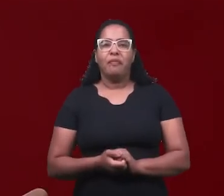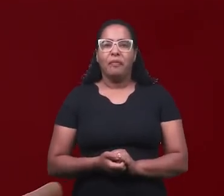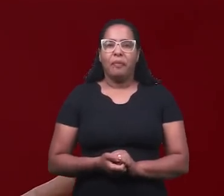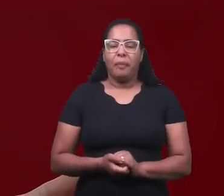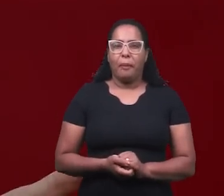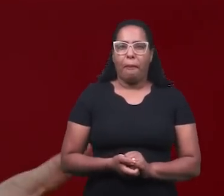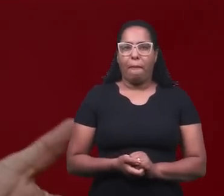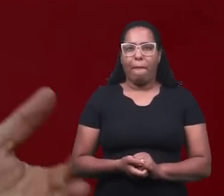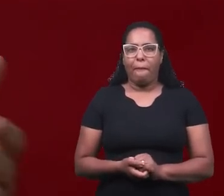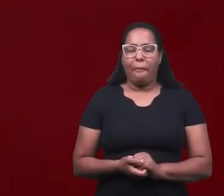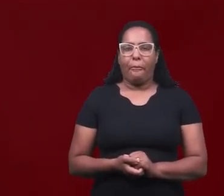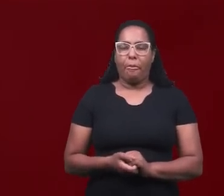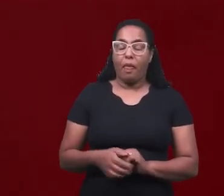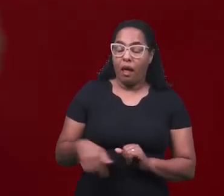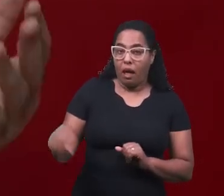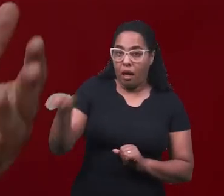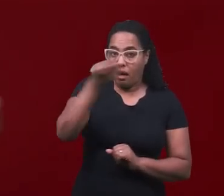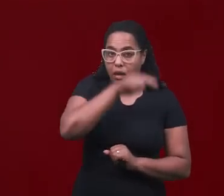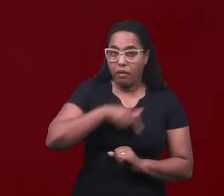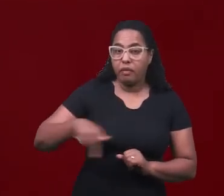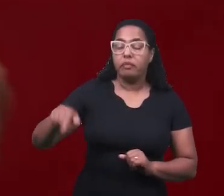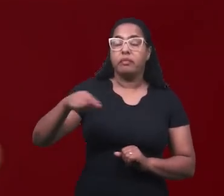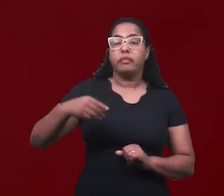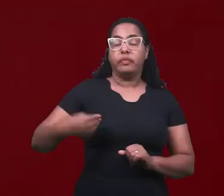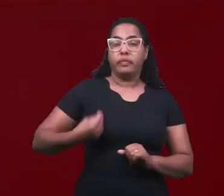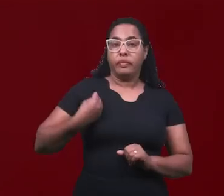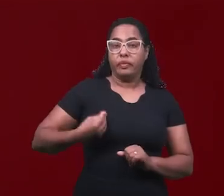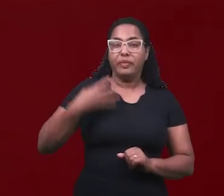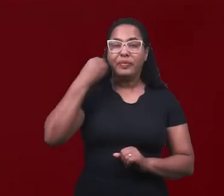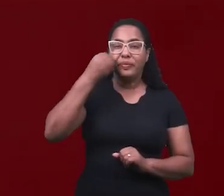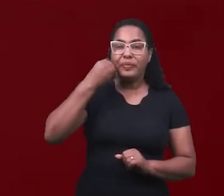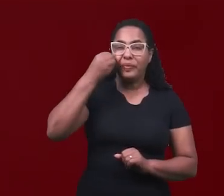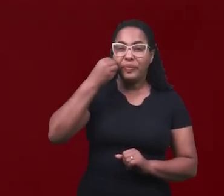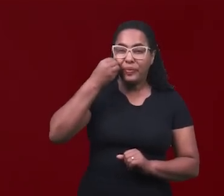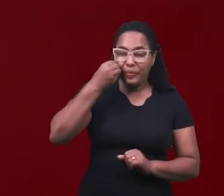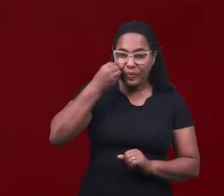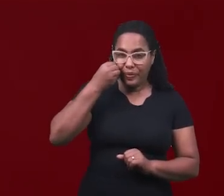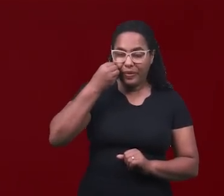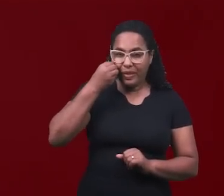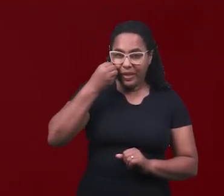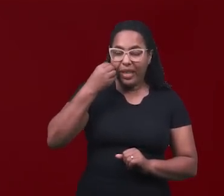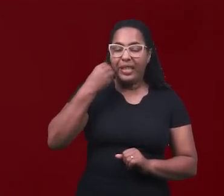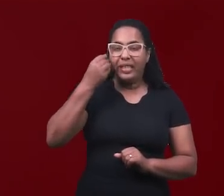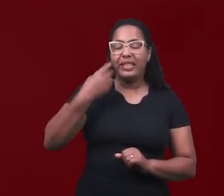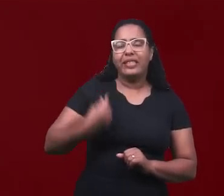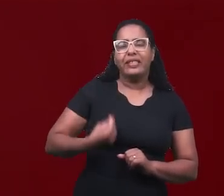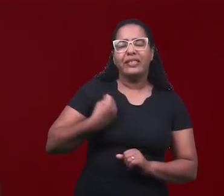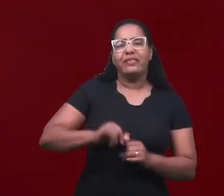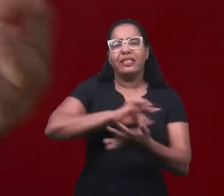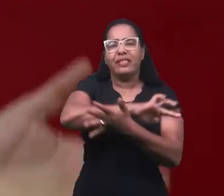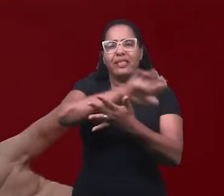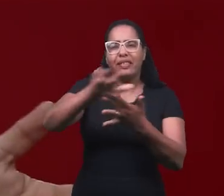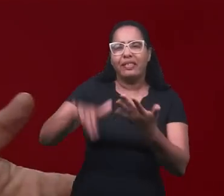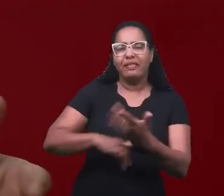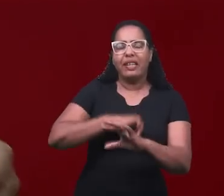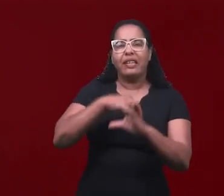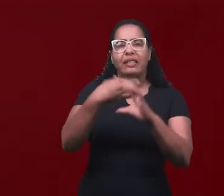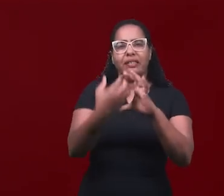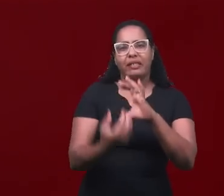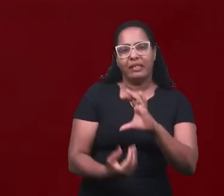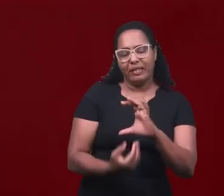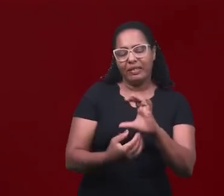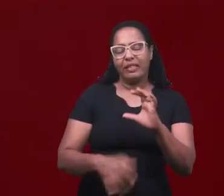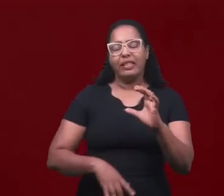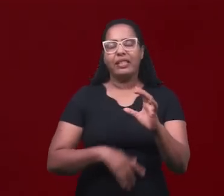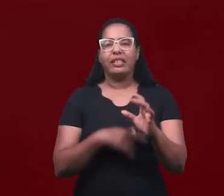vocês estão vivendo a experiência de vida de vocês, é uma experiência de vida sob diversos aspectos, né?